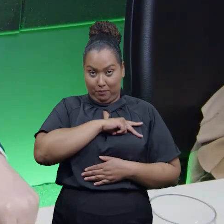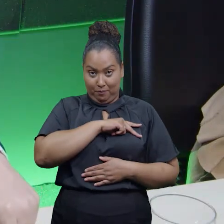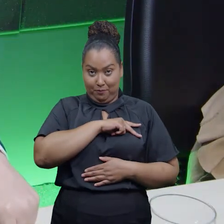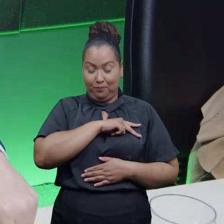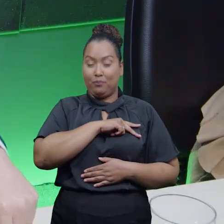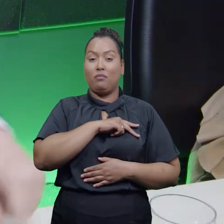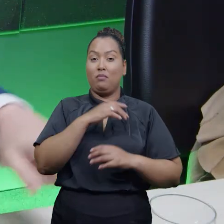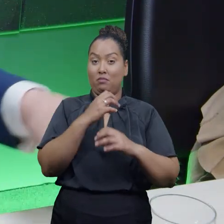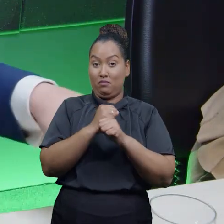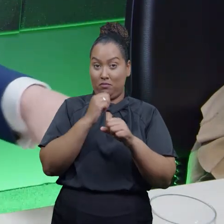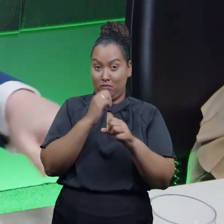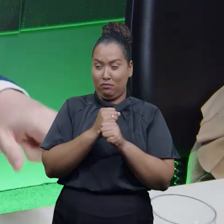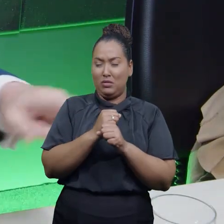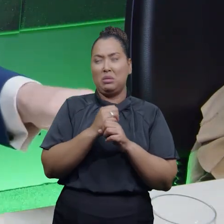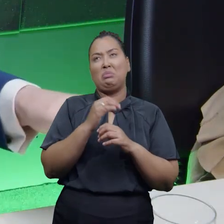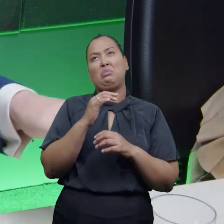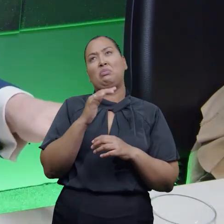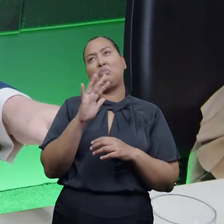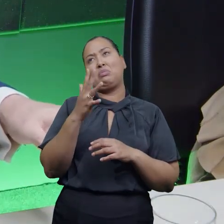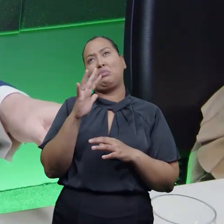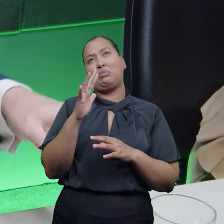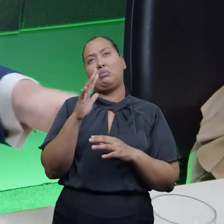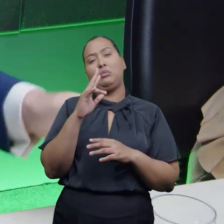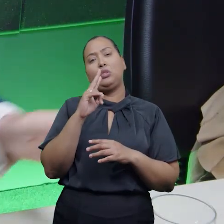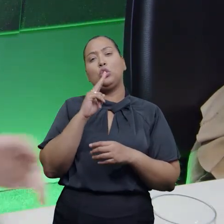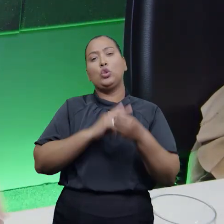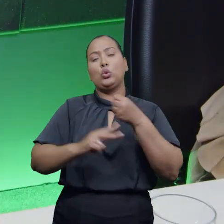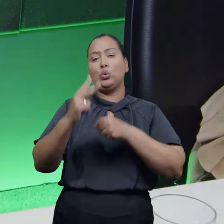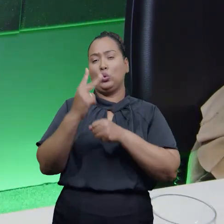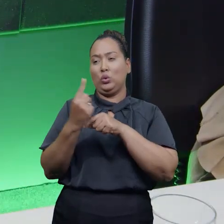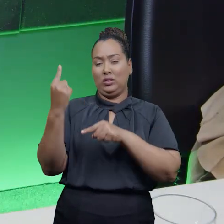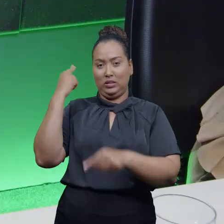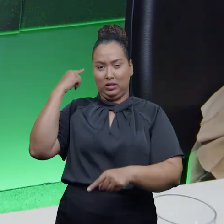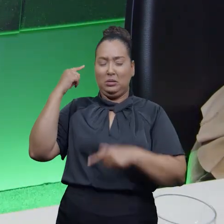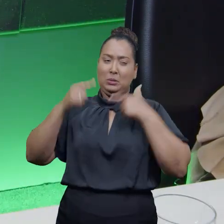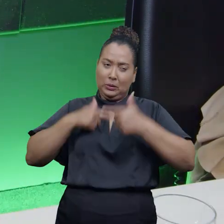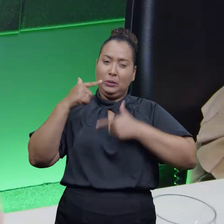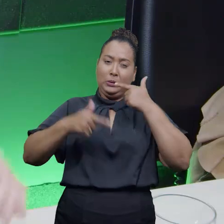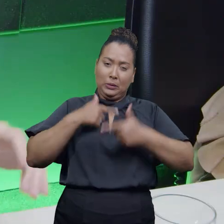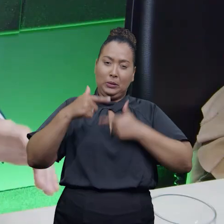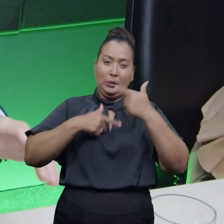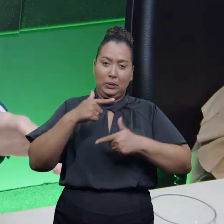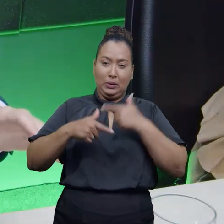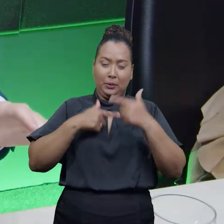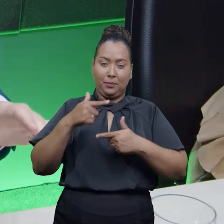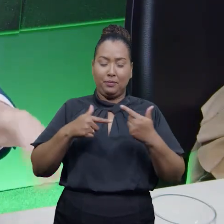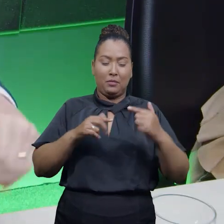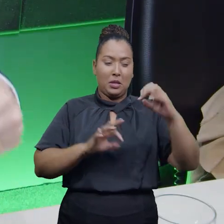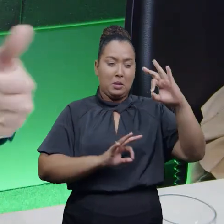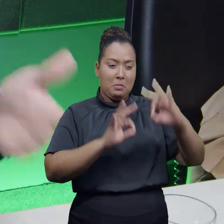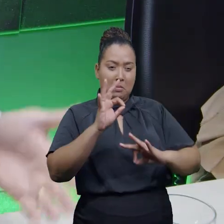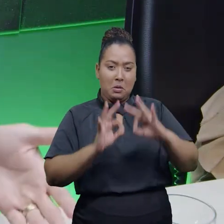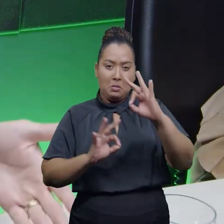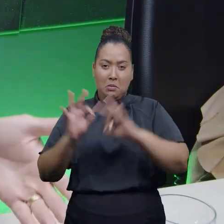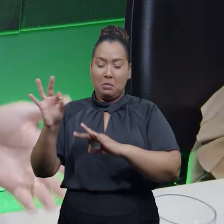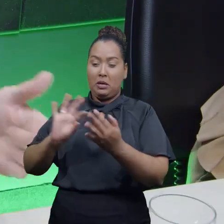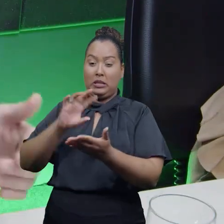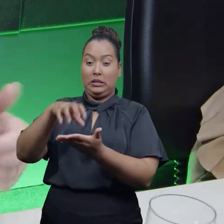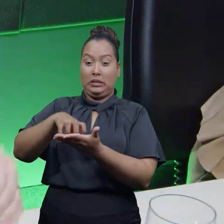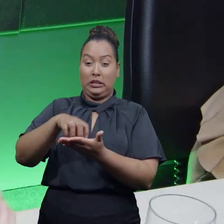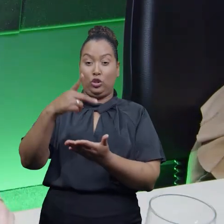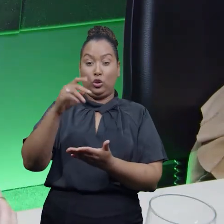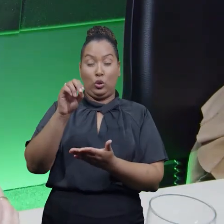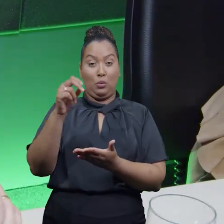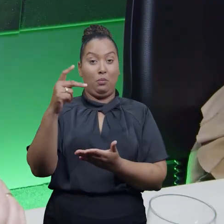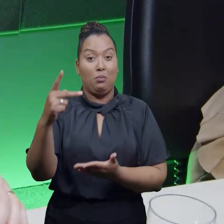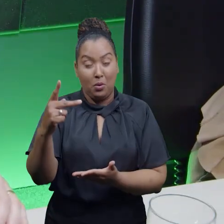do Ministério Público de Contas, que nós tivemos aí ao longo dos dois últimos anos, sobretudo, a situação estrutural do